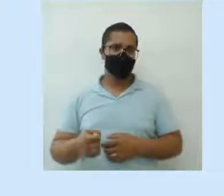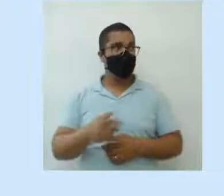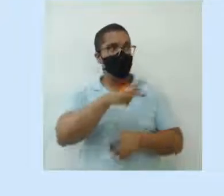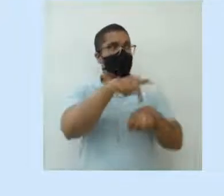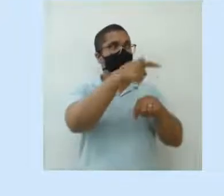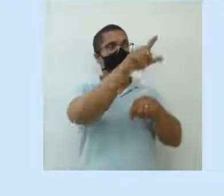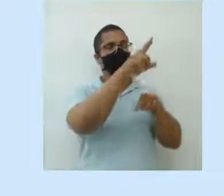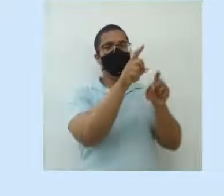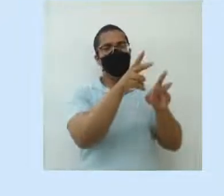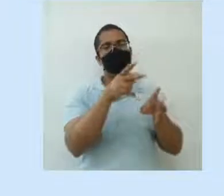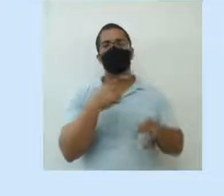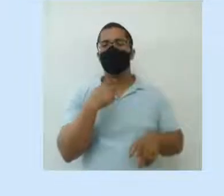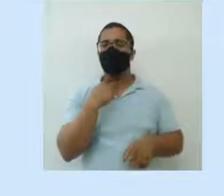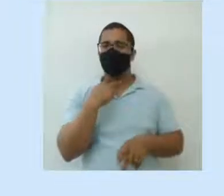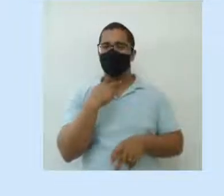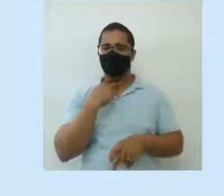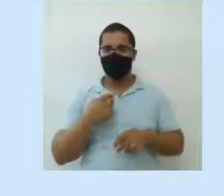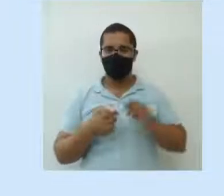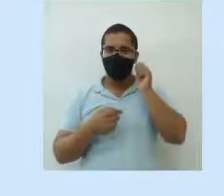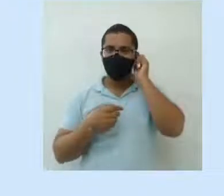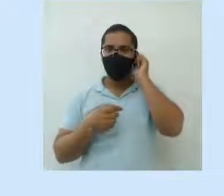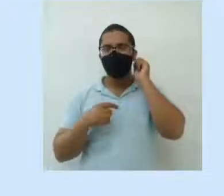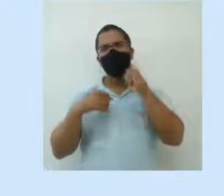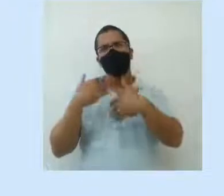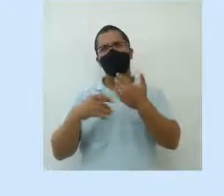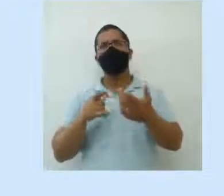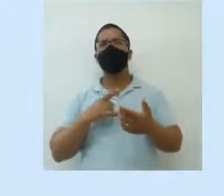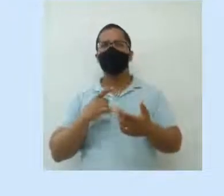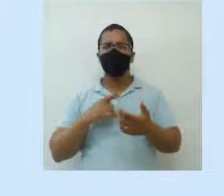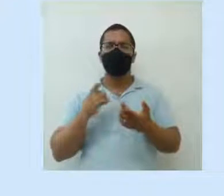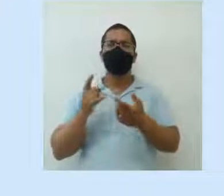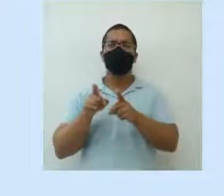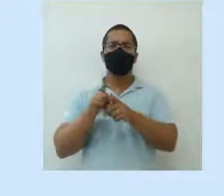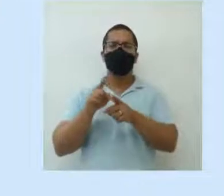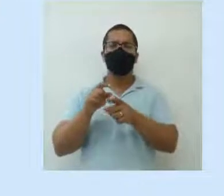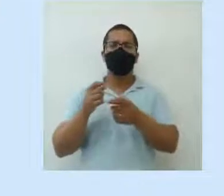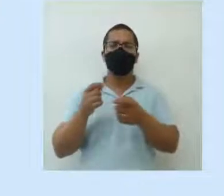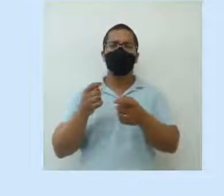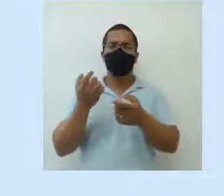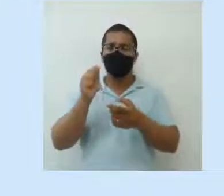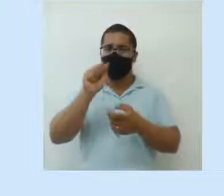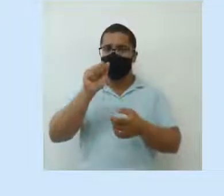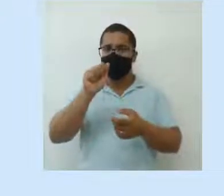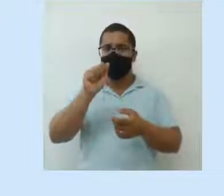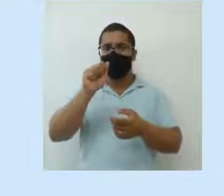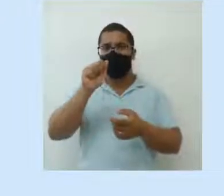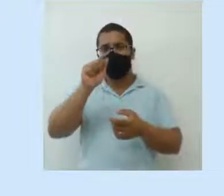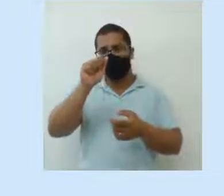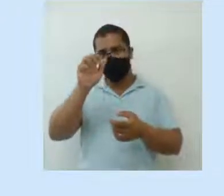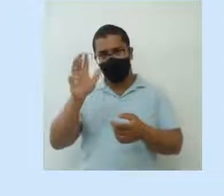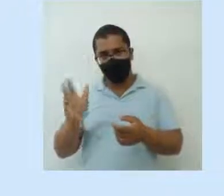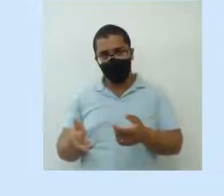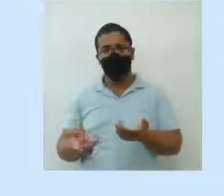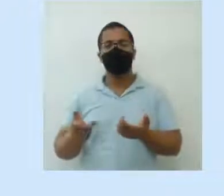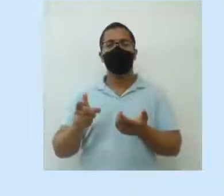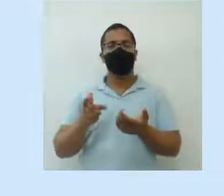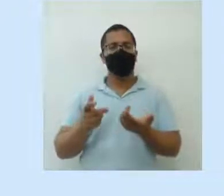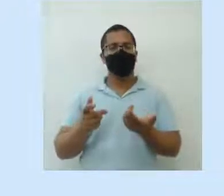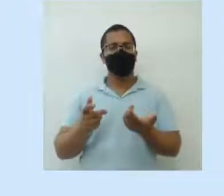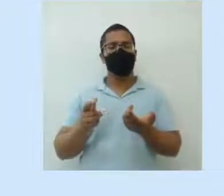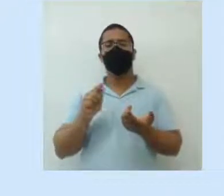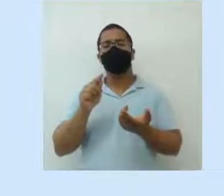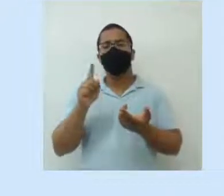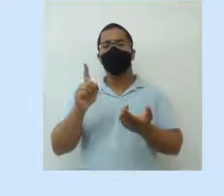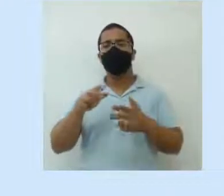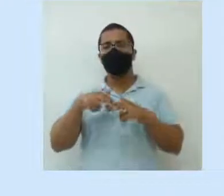trabalho compulsório, como a de africanos escravizados, alimentada pelo tráfico. Então aí vai definir-se o